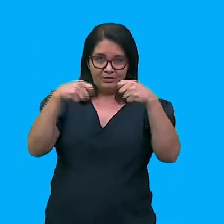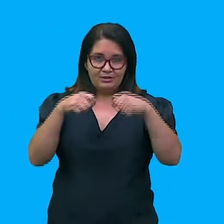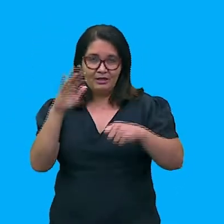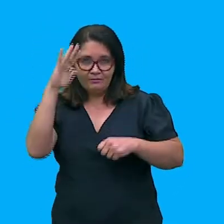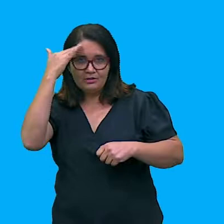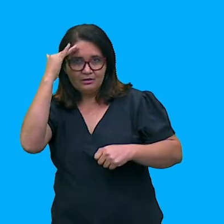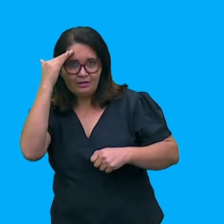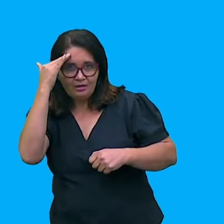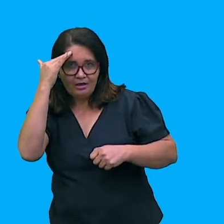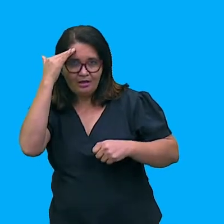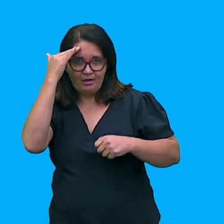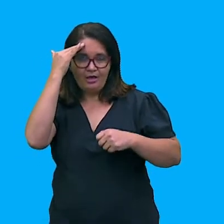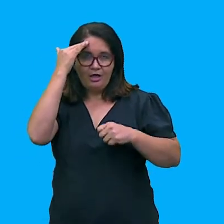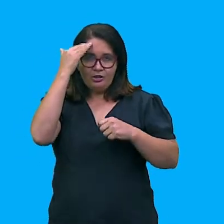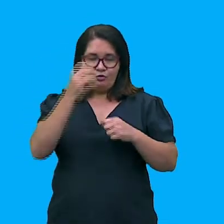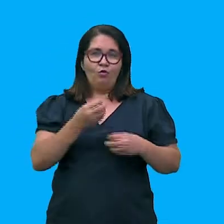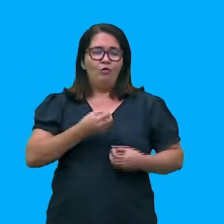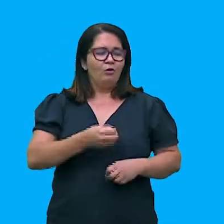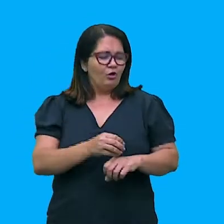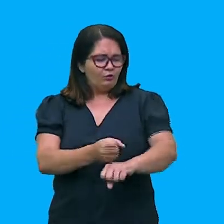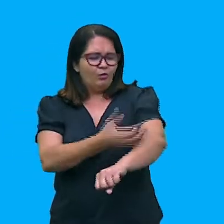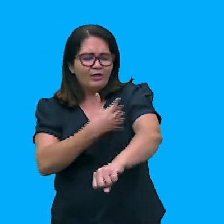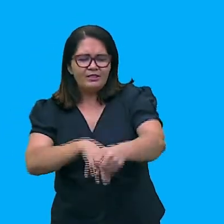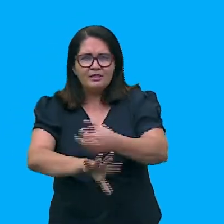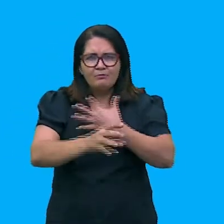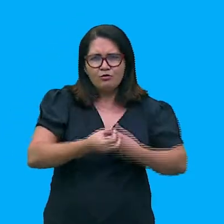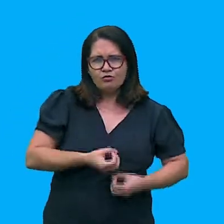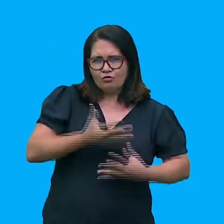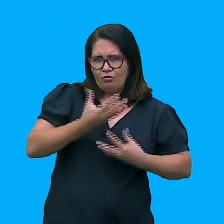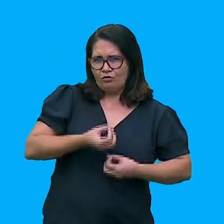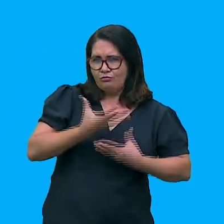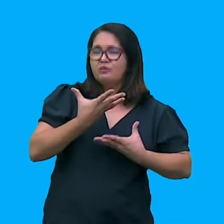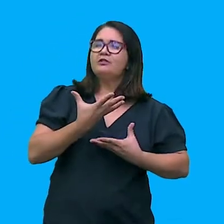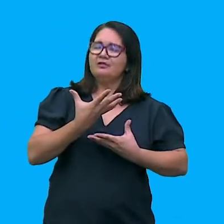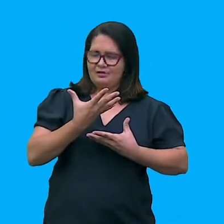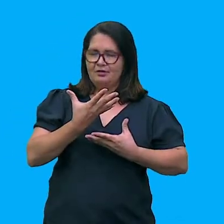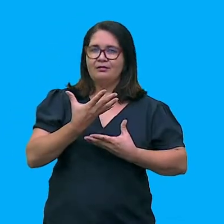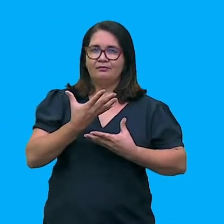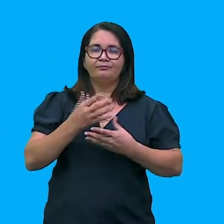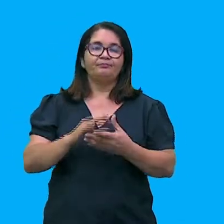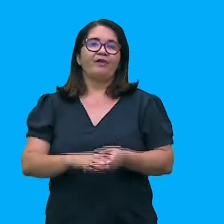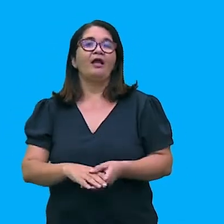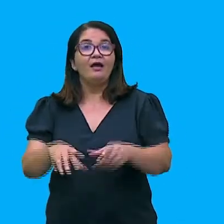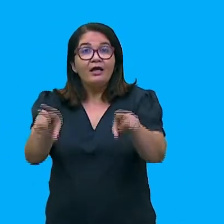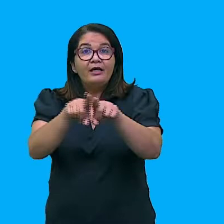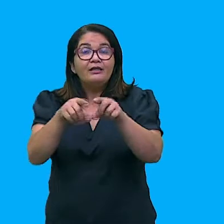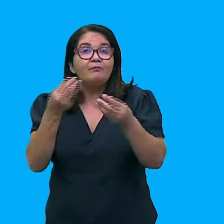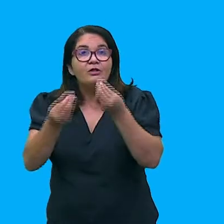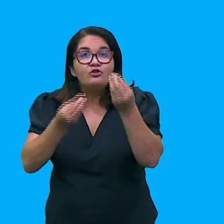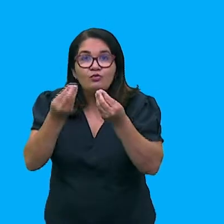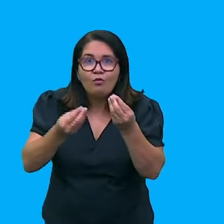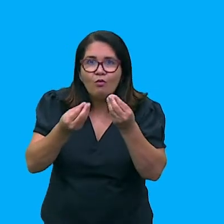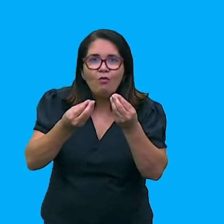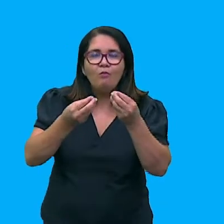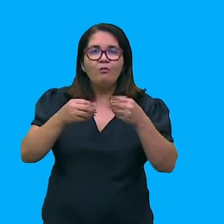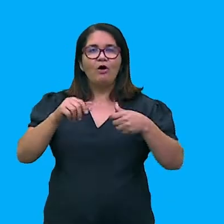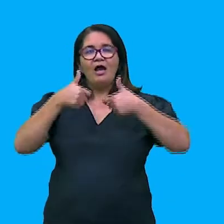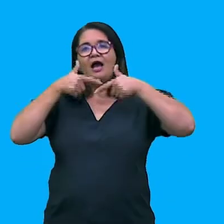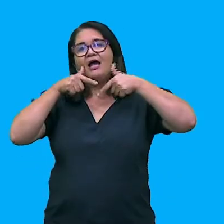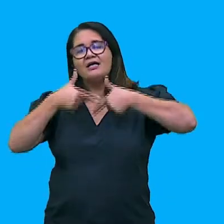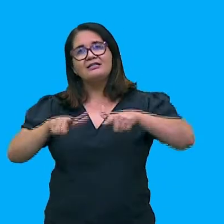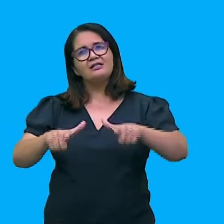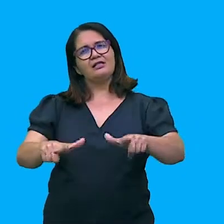clara, não dando abertura para diferentes interpretações. Esse tipo de linguagem é usada em